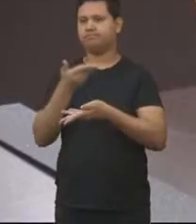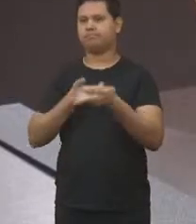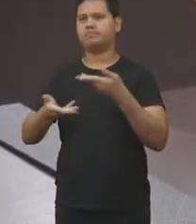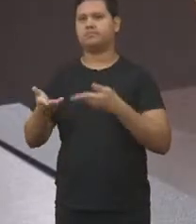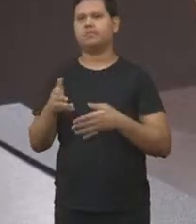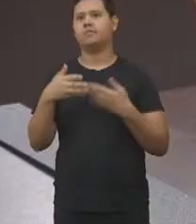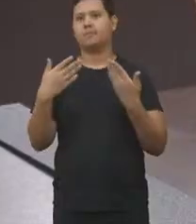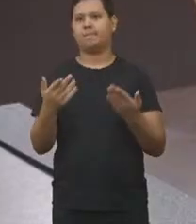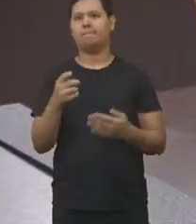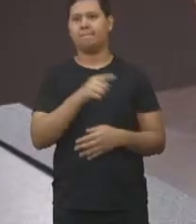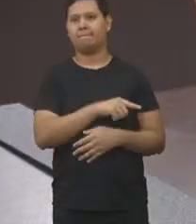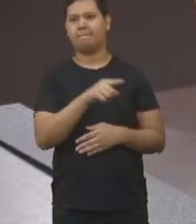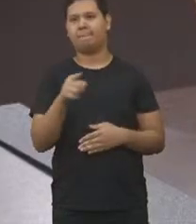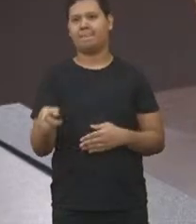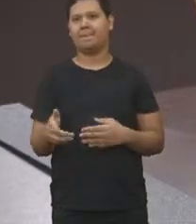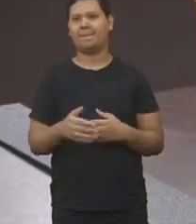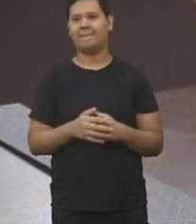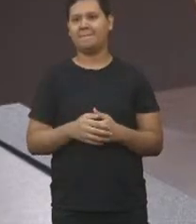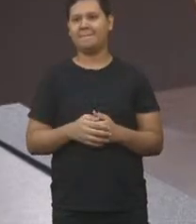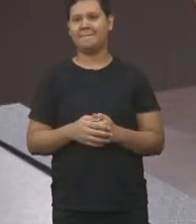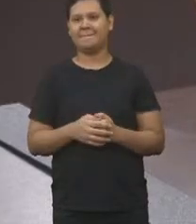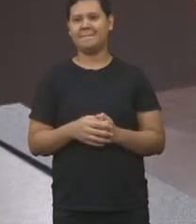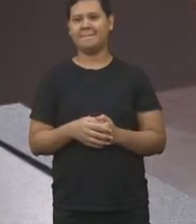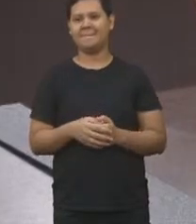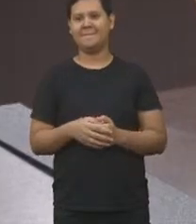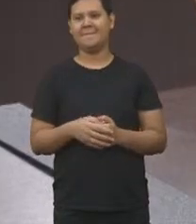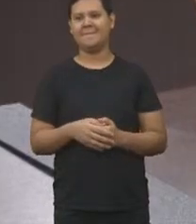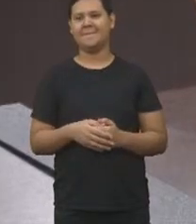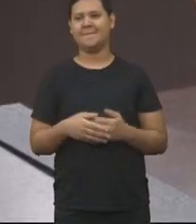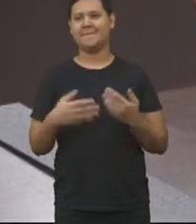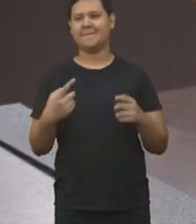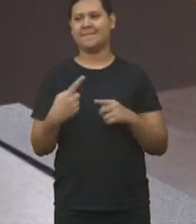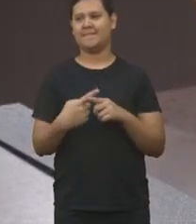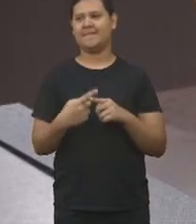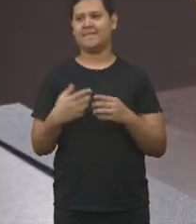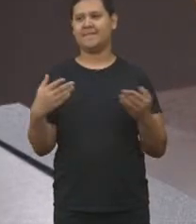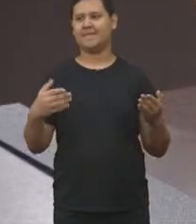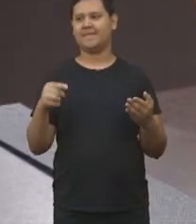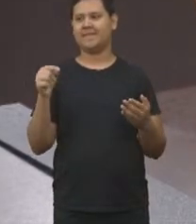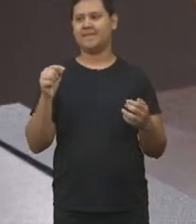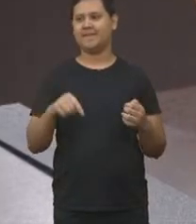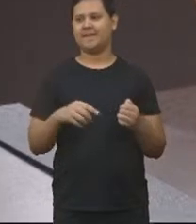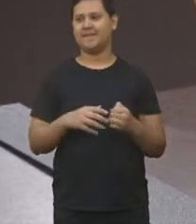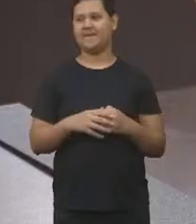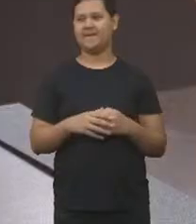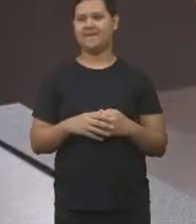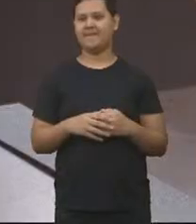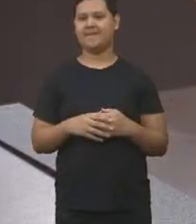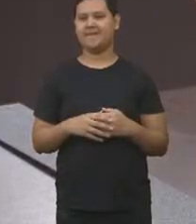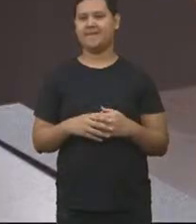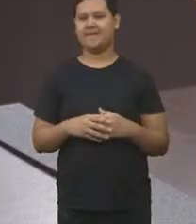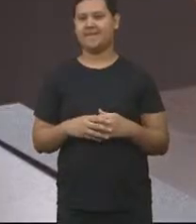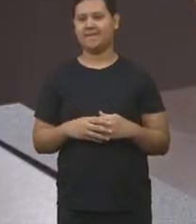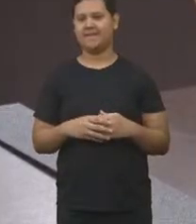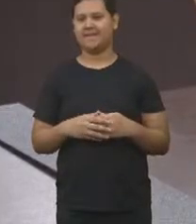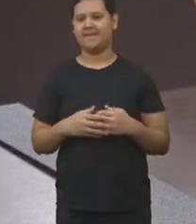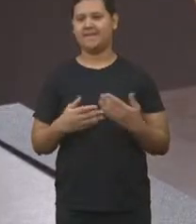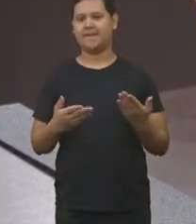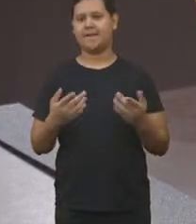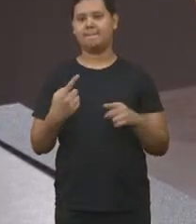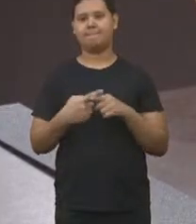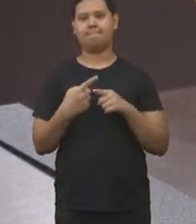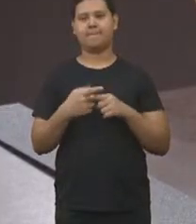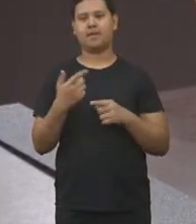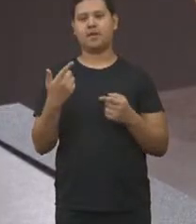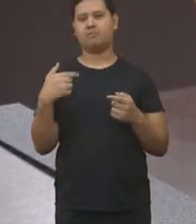lei, dentro daquilo que está previsto no contrato, porque senão a turma acha, olha, o serviço não... A gente sabe, todos os vereadores que estão aqui presentes têm uma